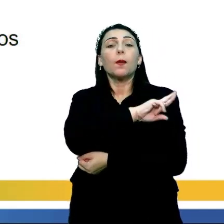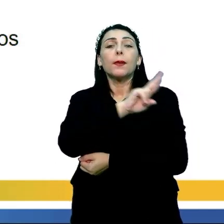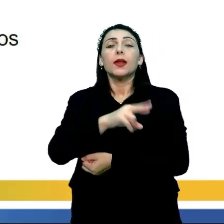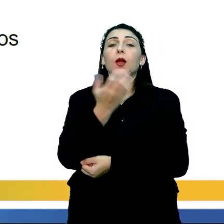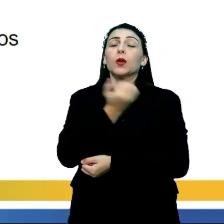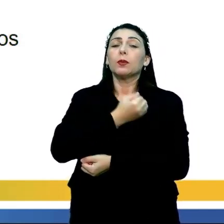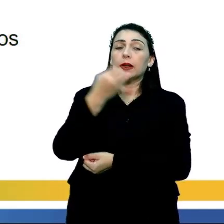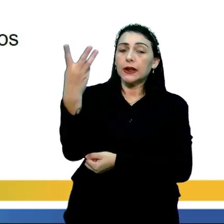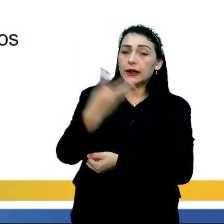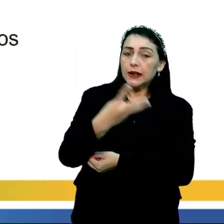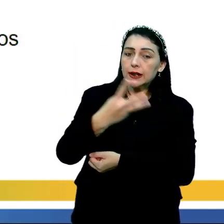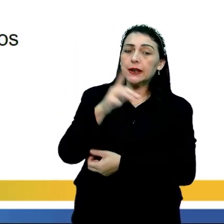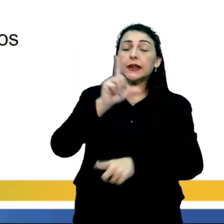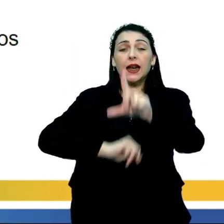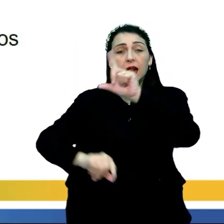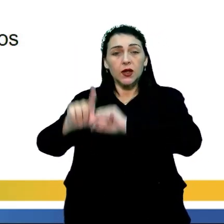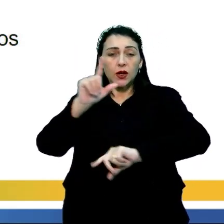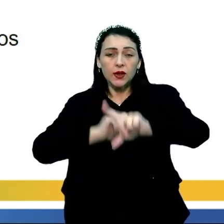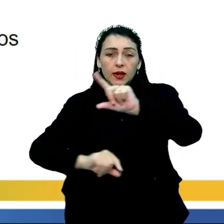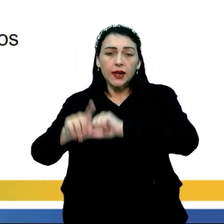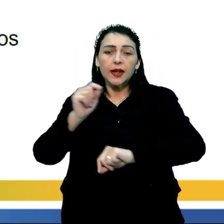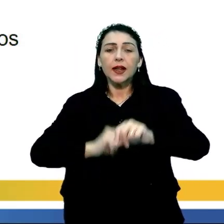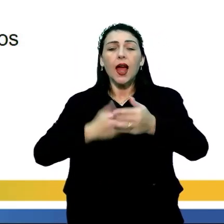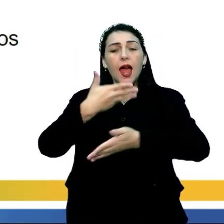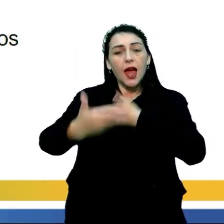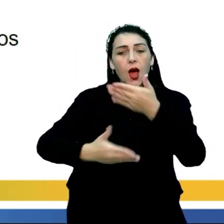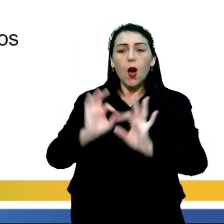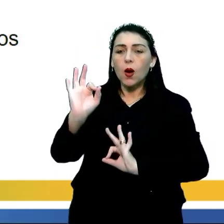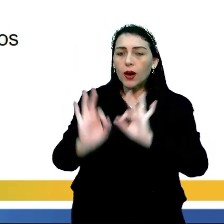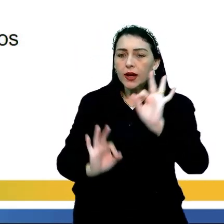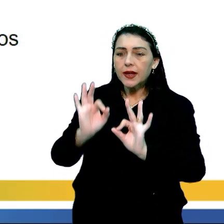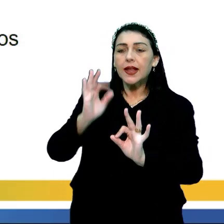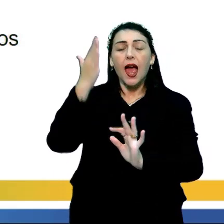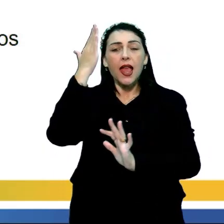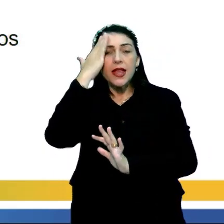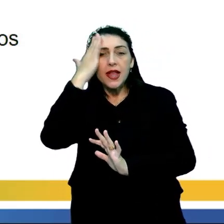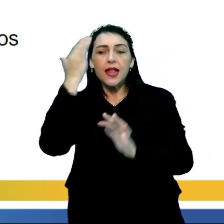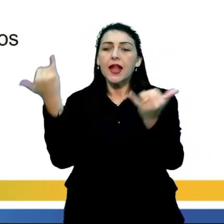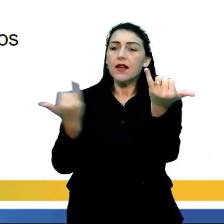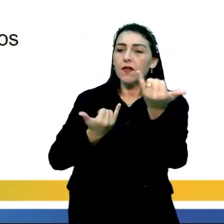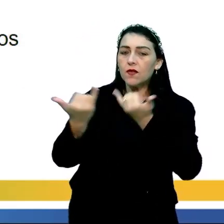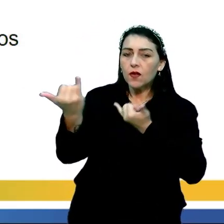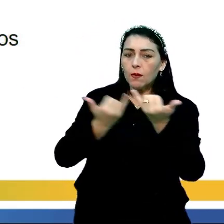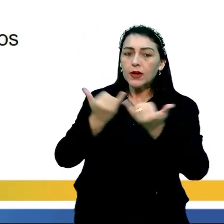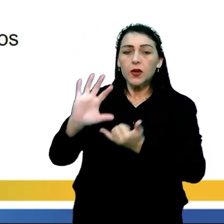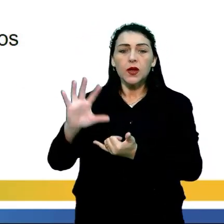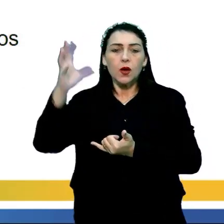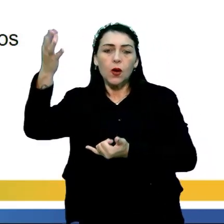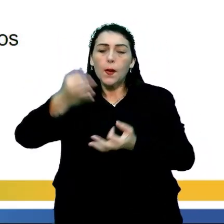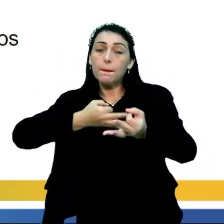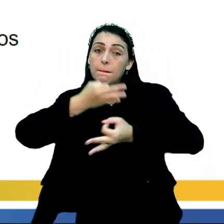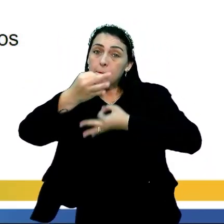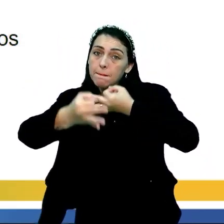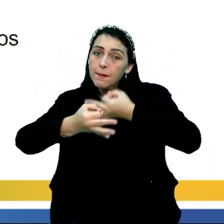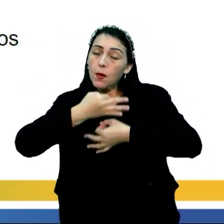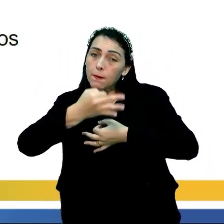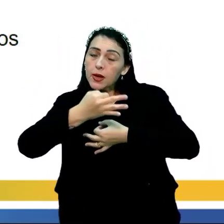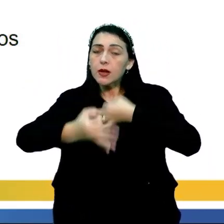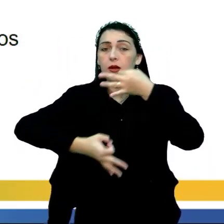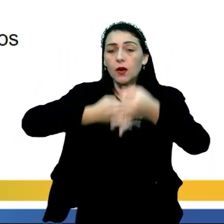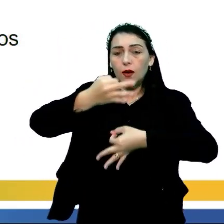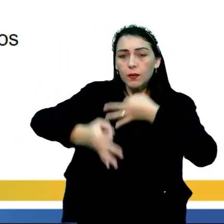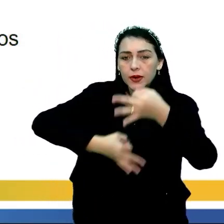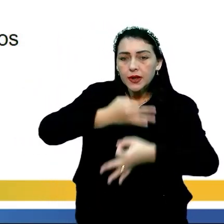número 3, selecionar, relacionar, organizar e interpretar informações, fatos e